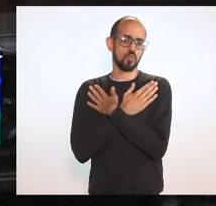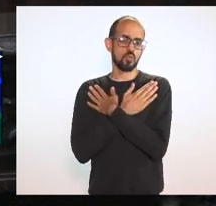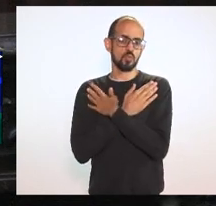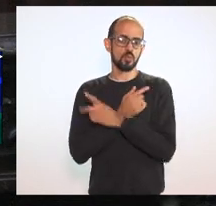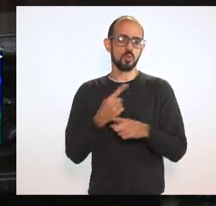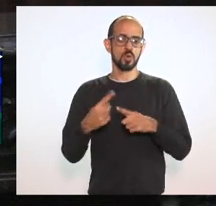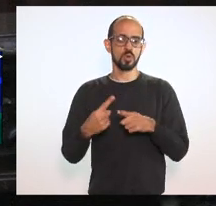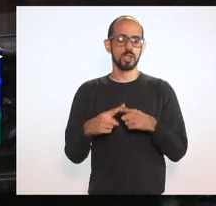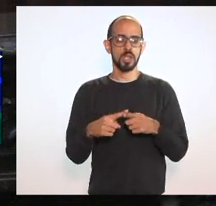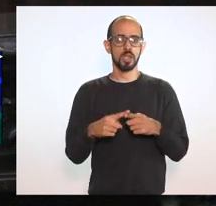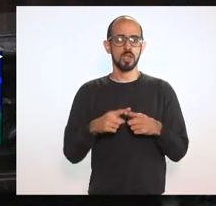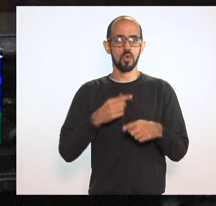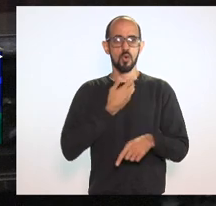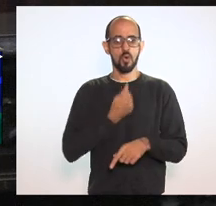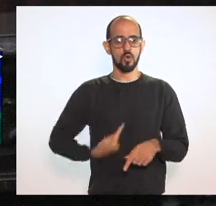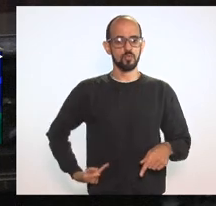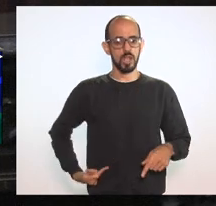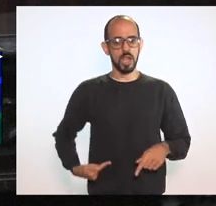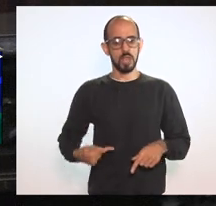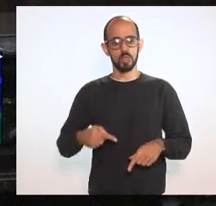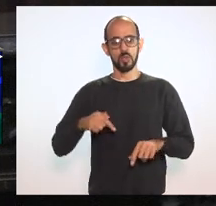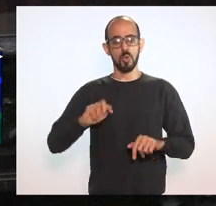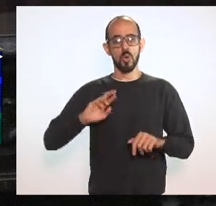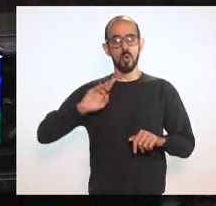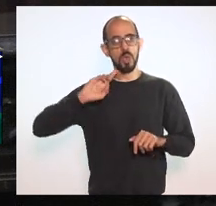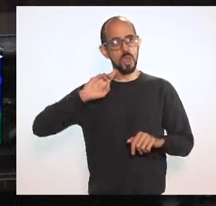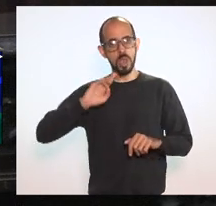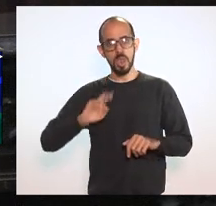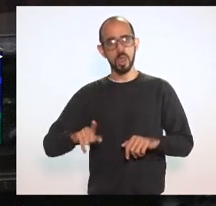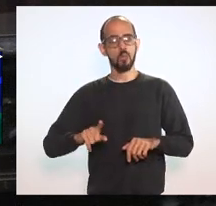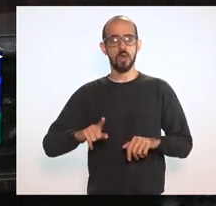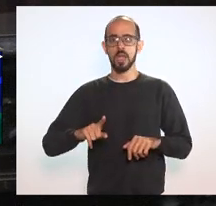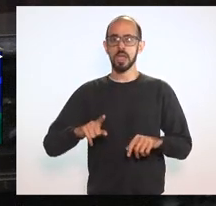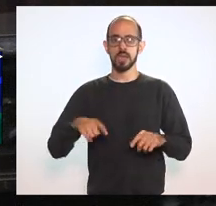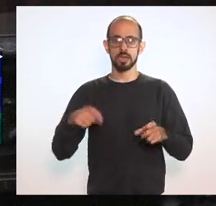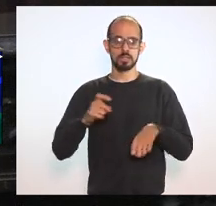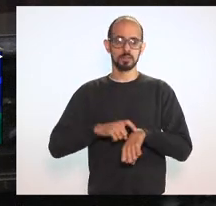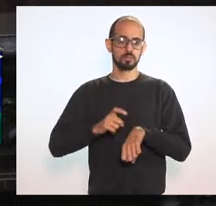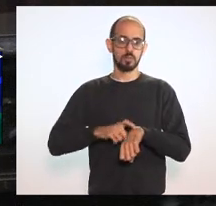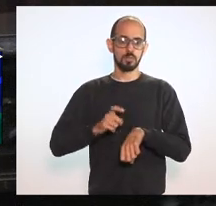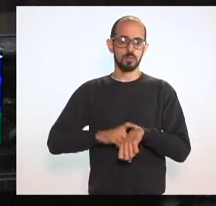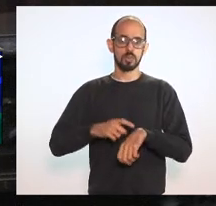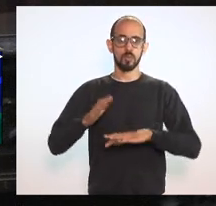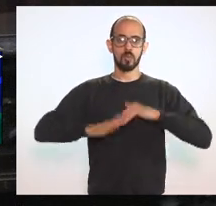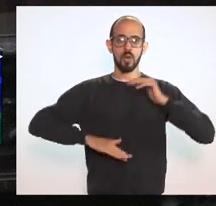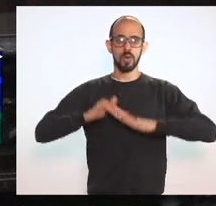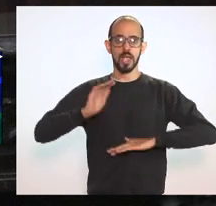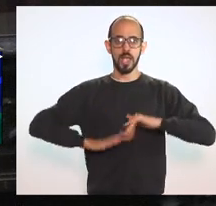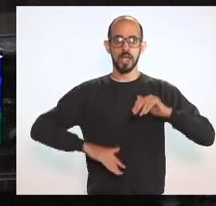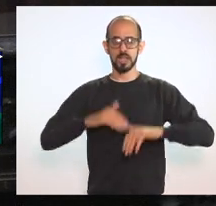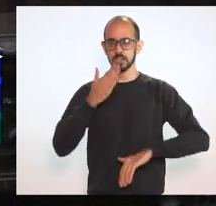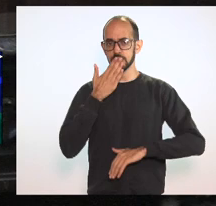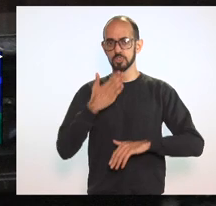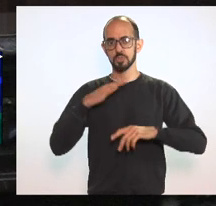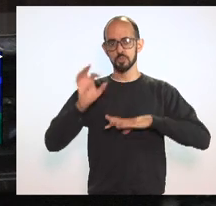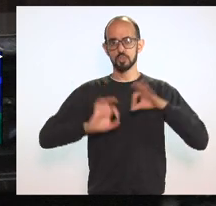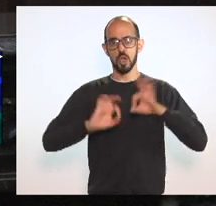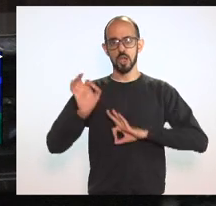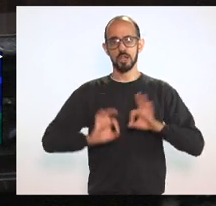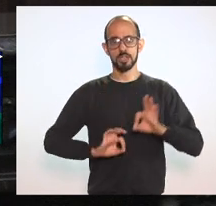governador e não pra Olá meus ação qualquer tipo de organização